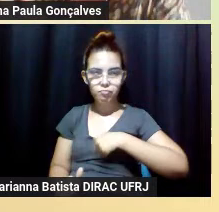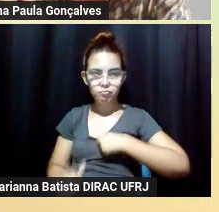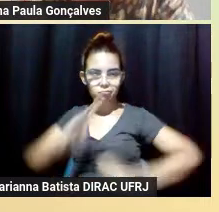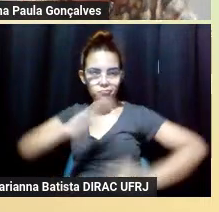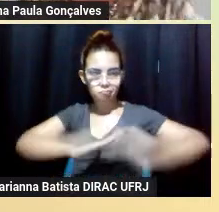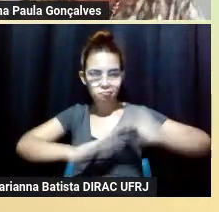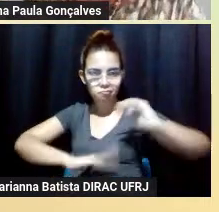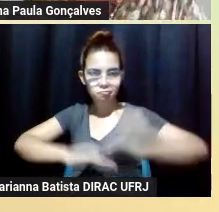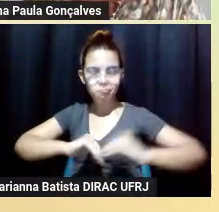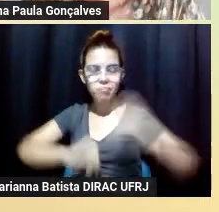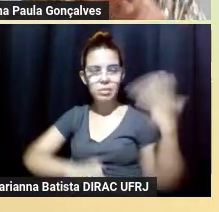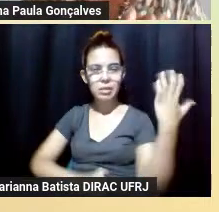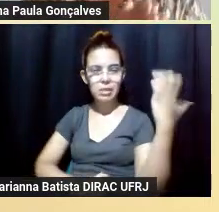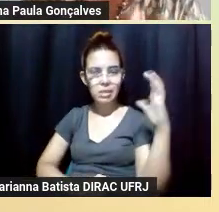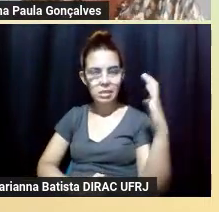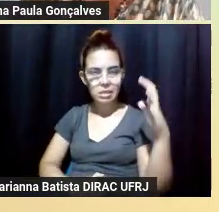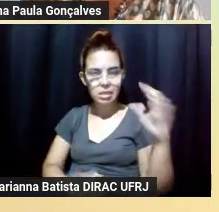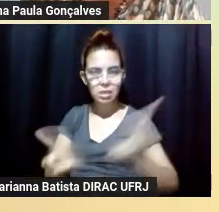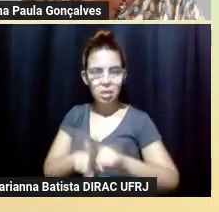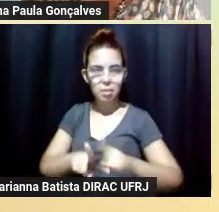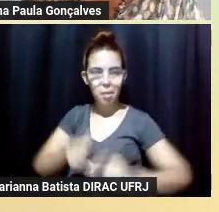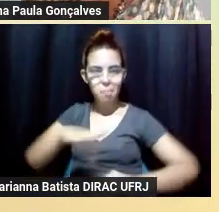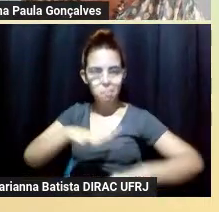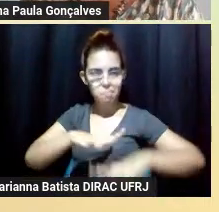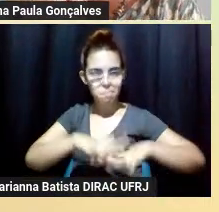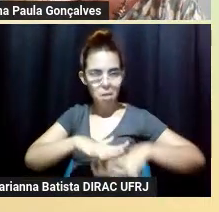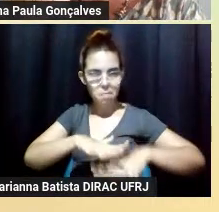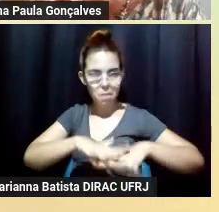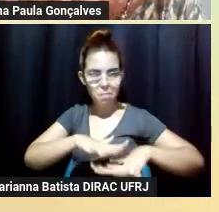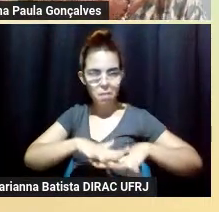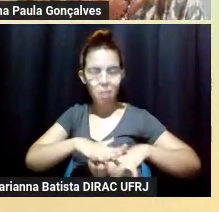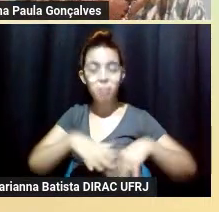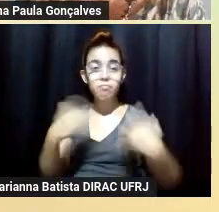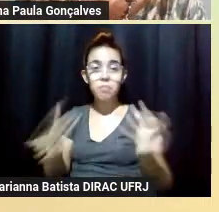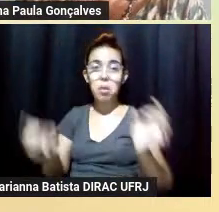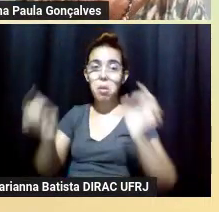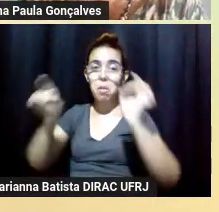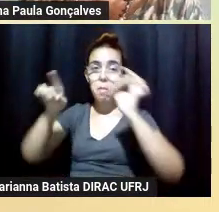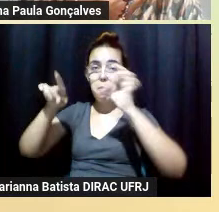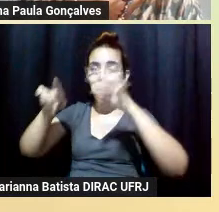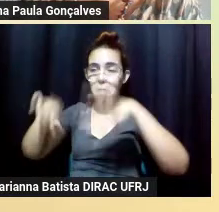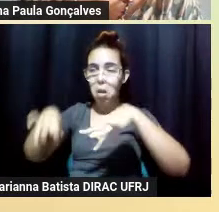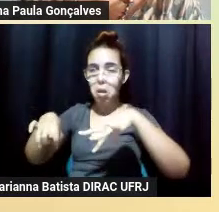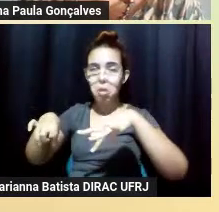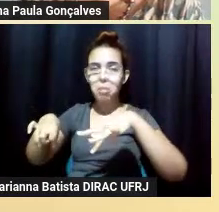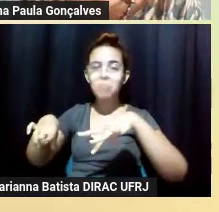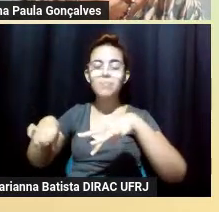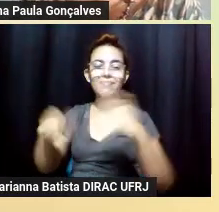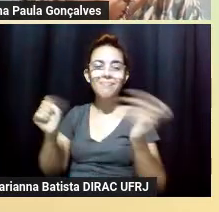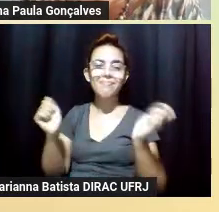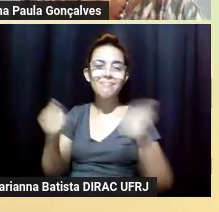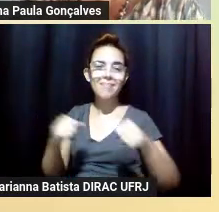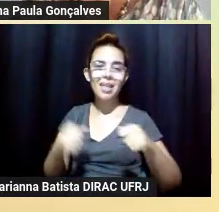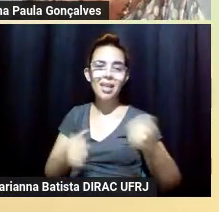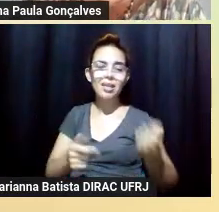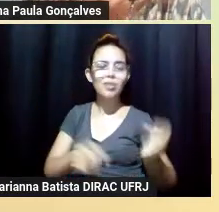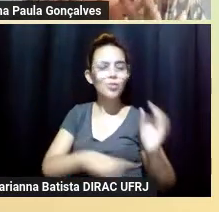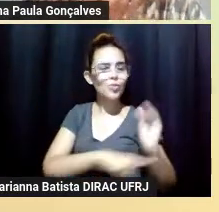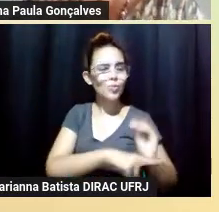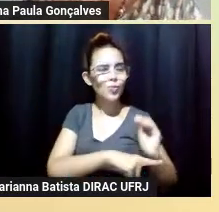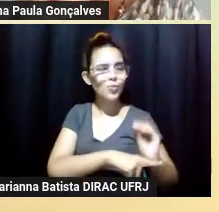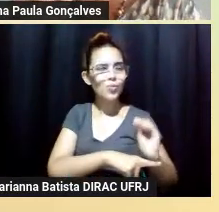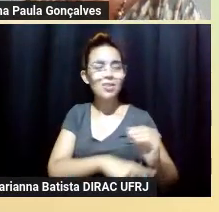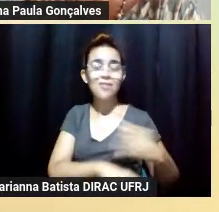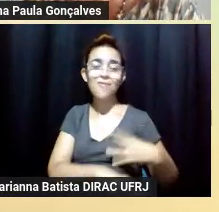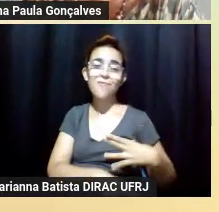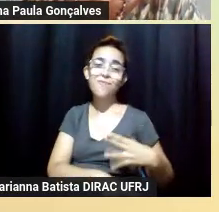forma. Por quê? Porque com esse desligamento, eu passo a ter mais tempo para a minha maternidade com os meus filhos, porque era uma loucura, eu